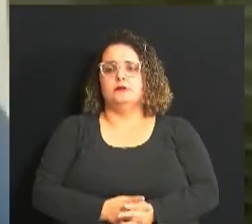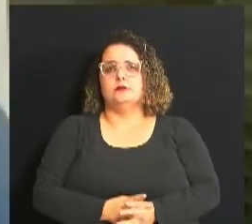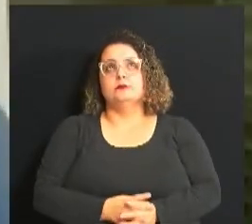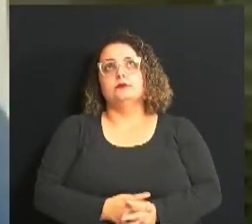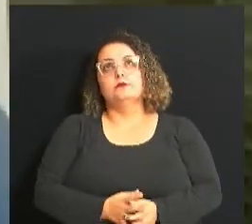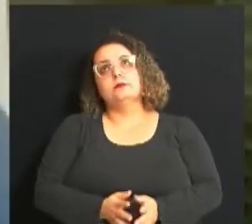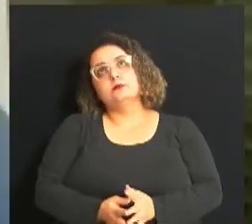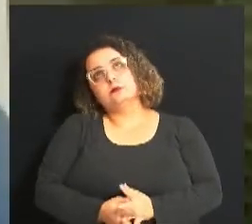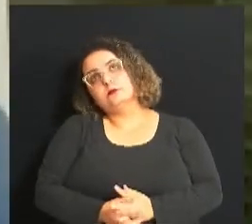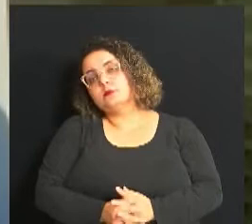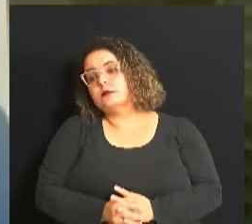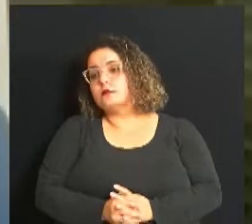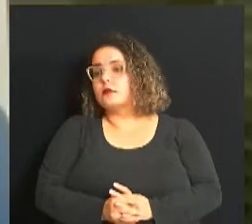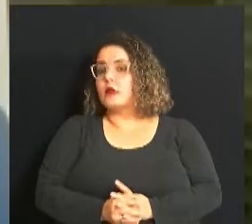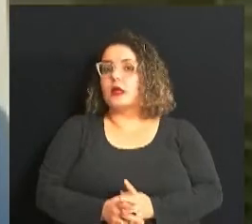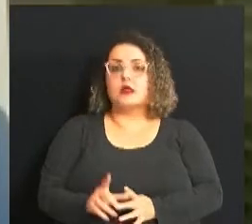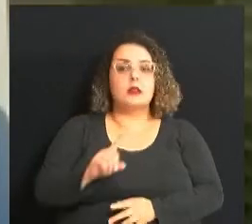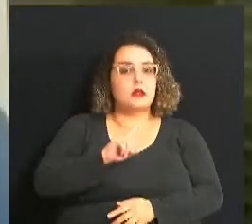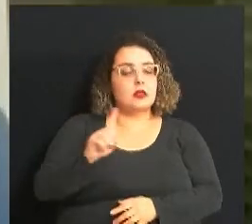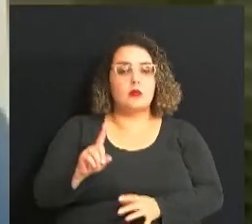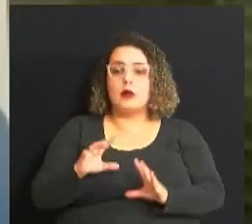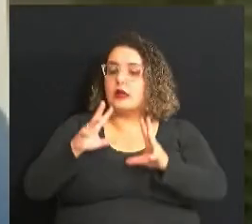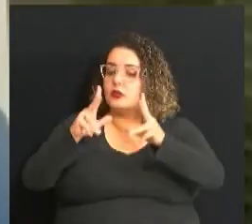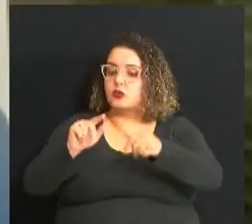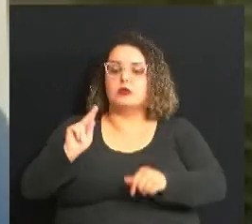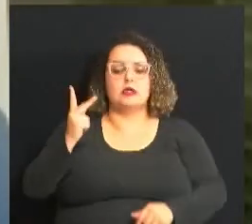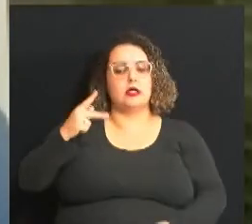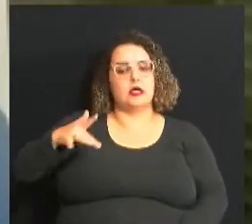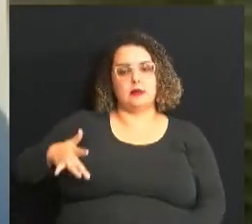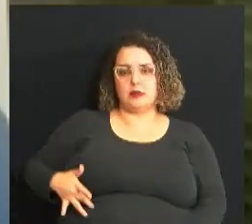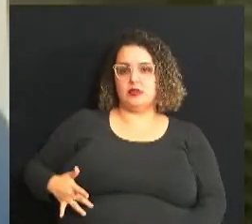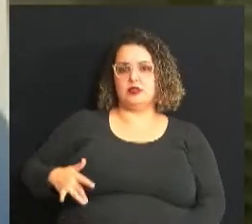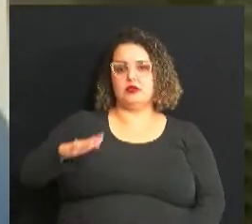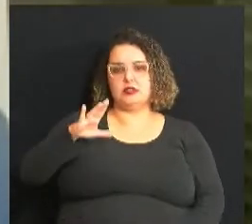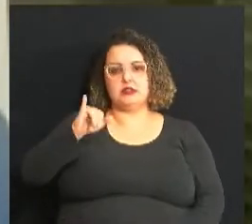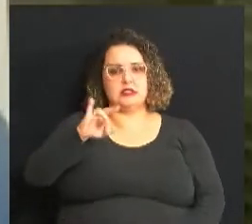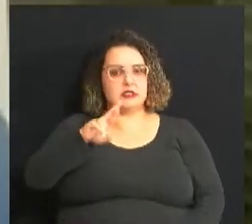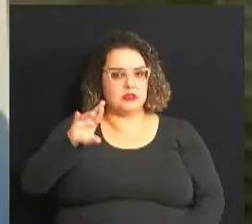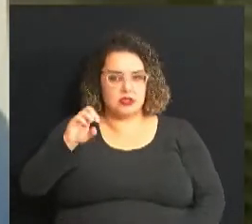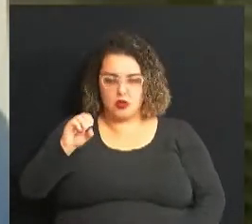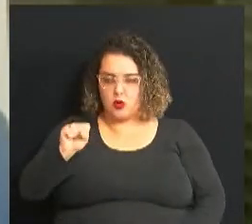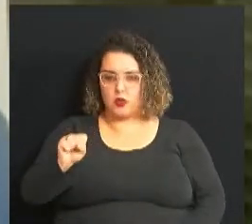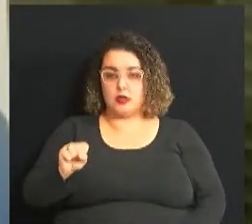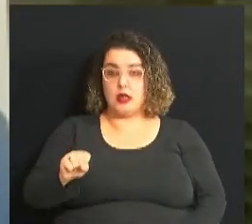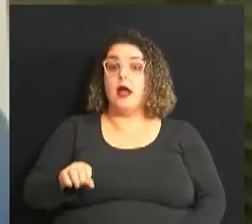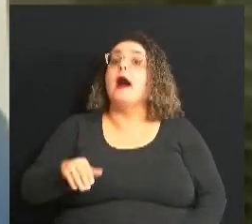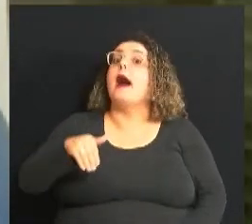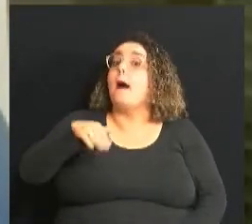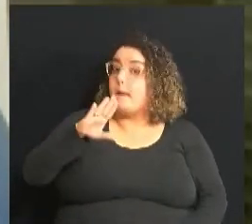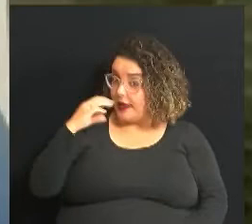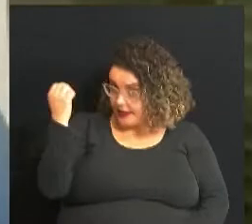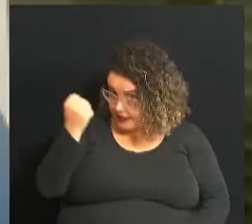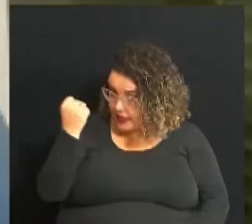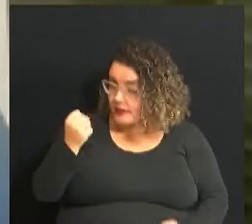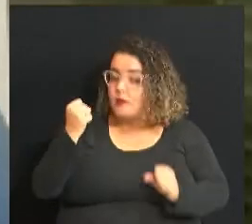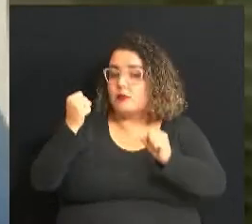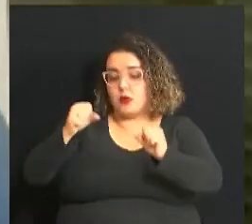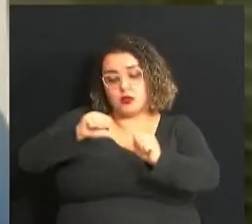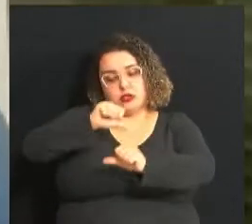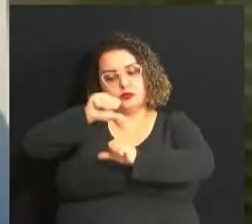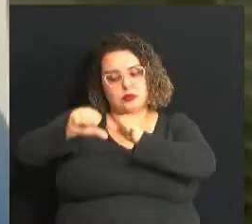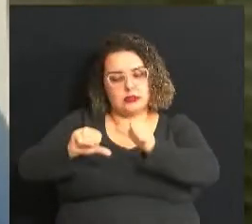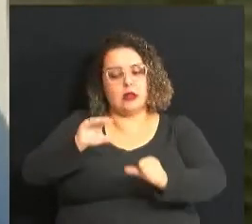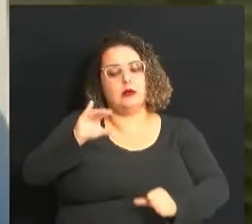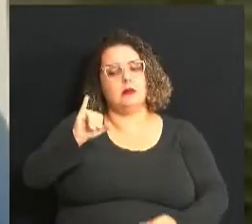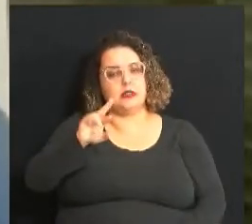Não é toda hepatite que vira cirrose. As hepatites mais graves, por exemplo, podem levar à cirrose. Então,